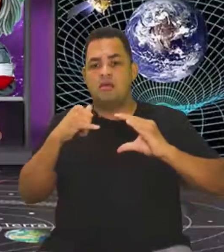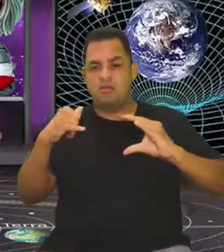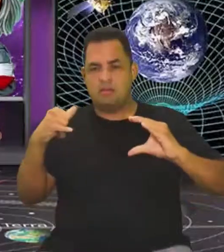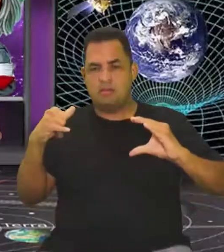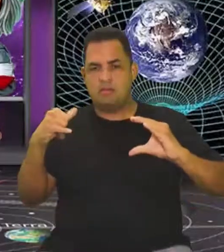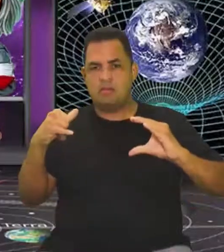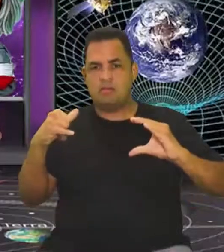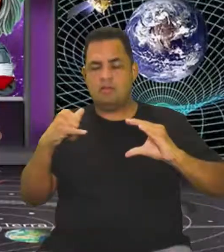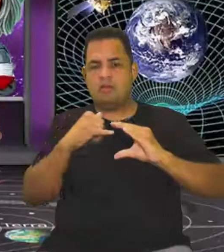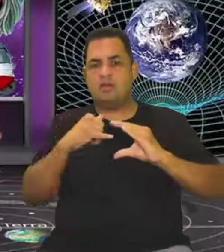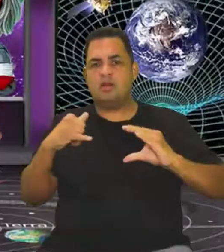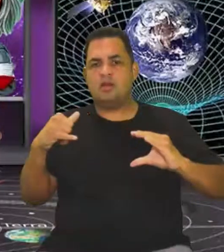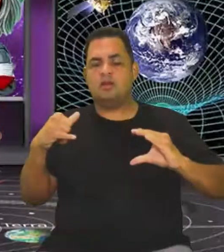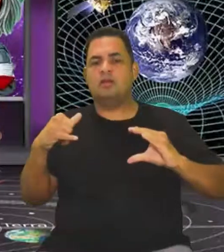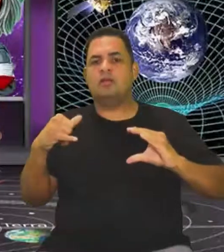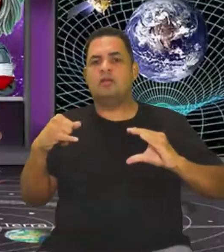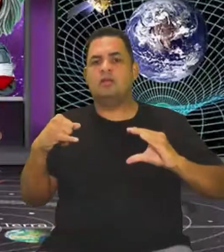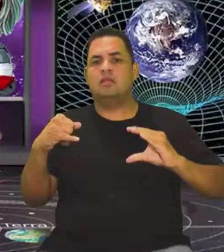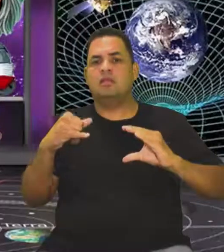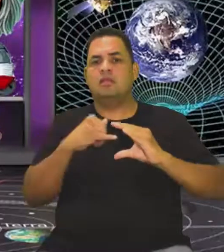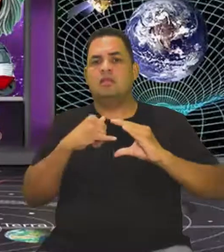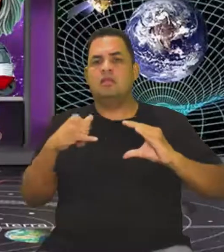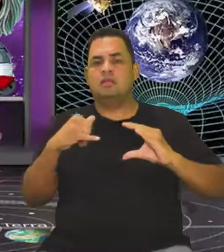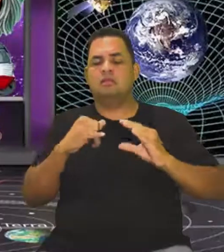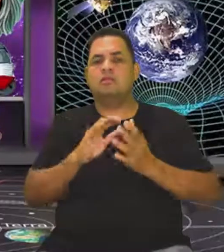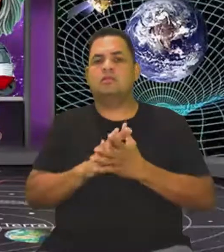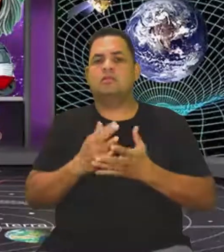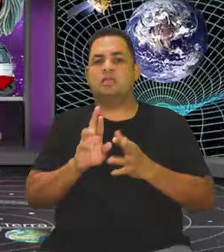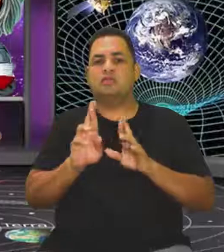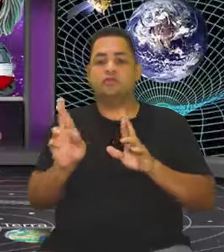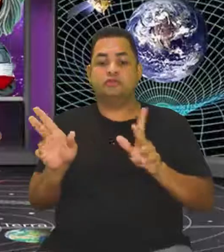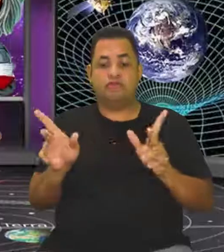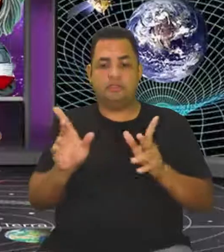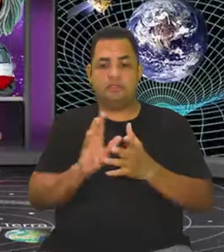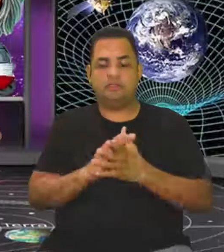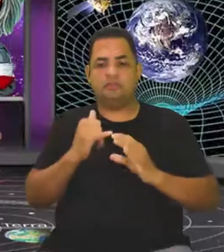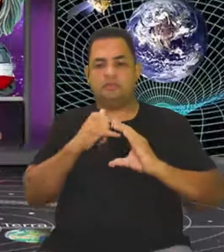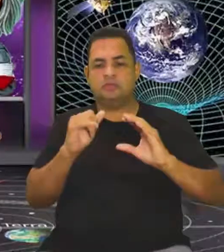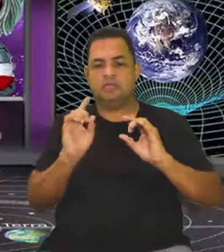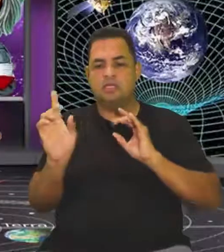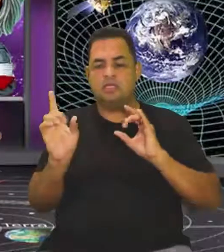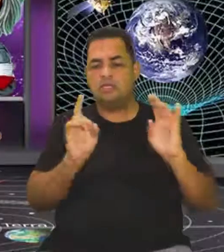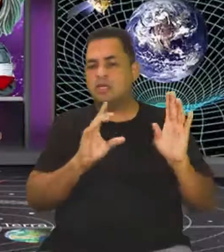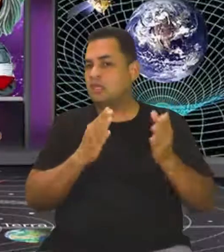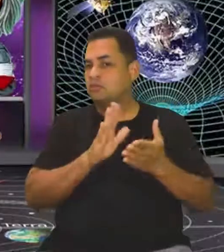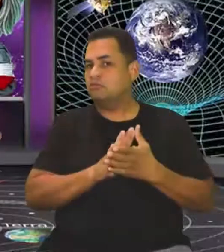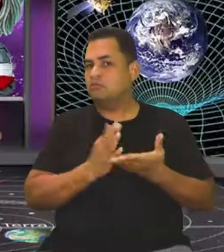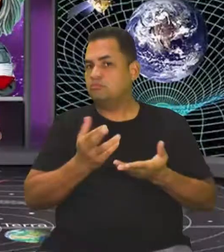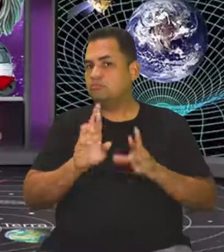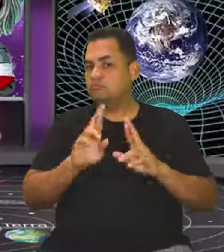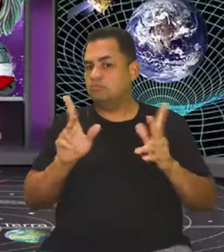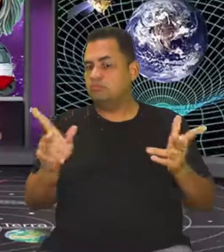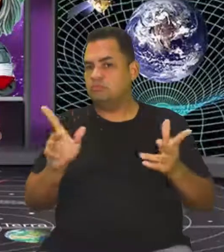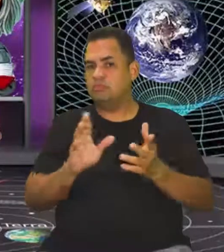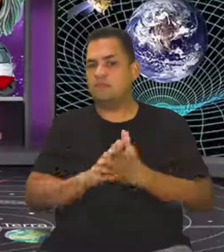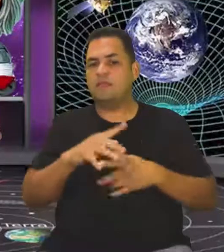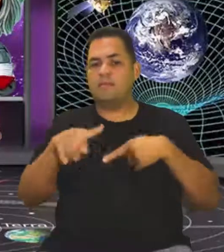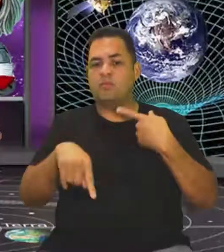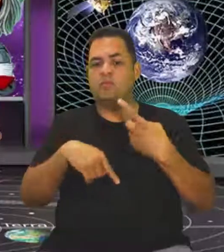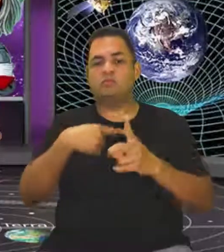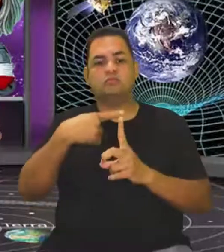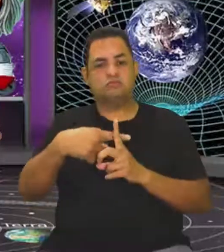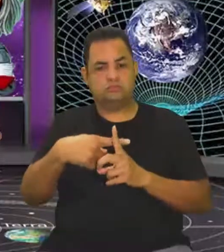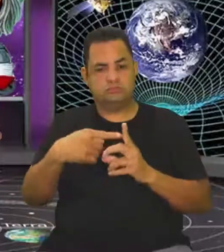quê? Que no resistor em paralelo ela é diferente para cada um, a gente poderia calcular essa corrente, depois era só